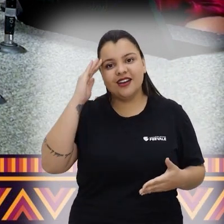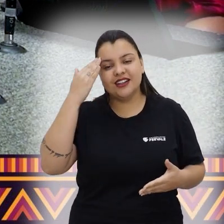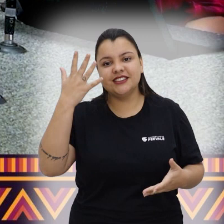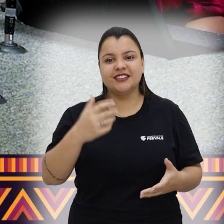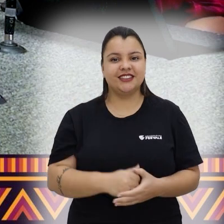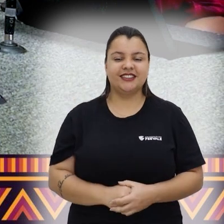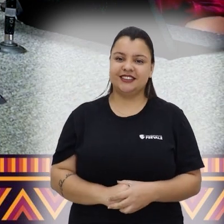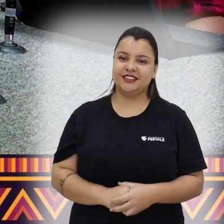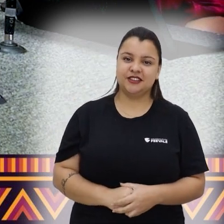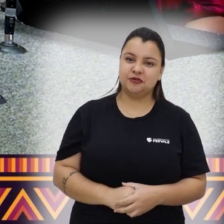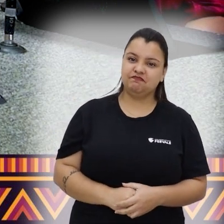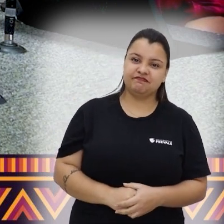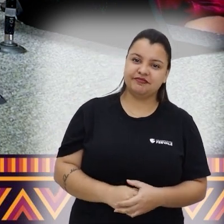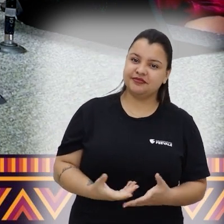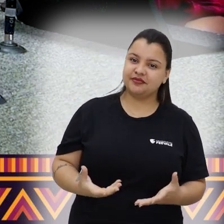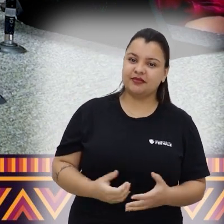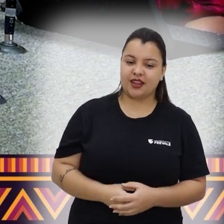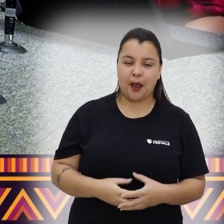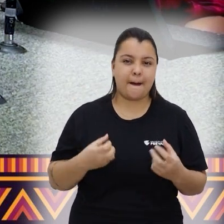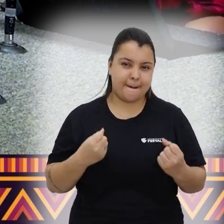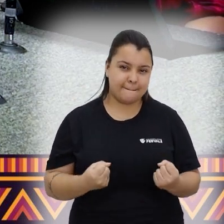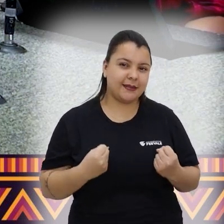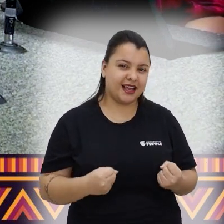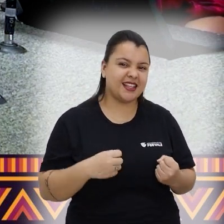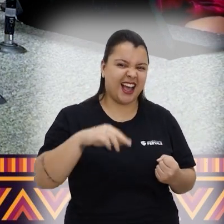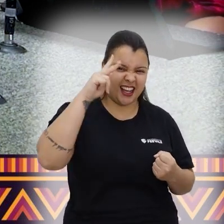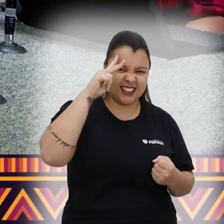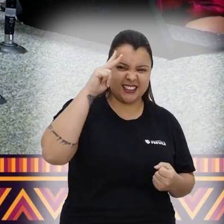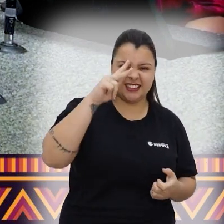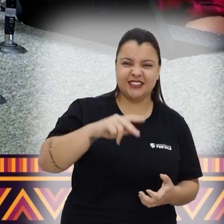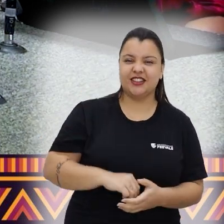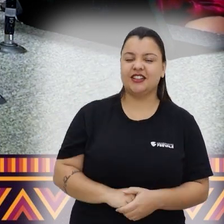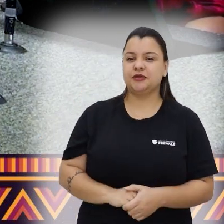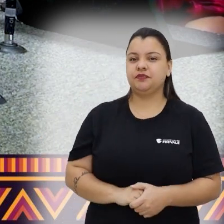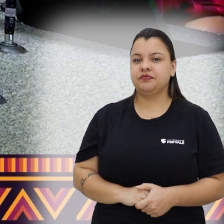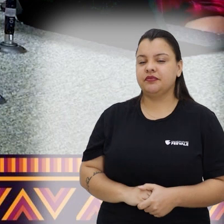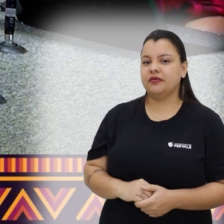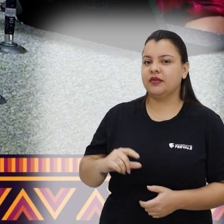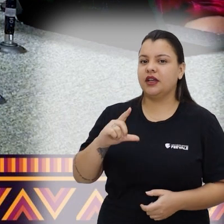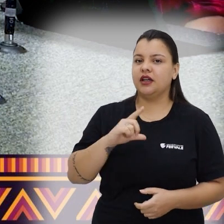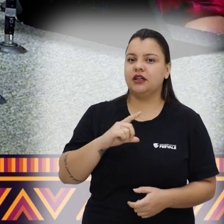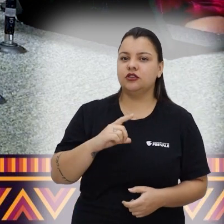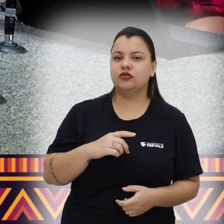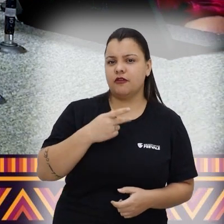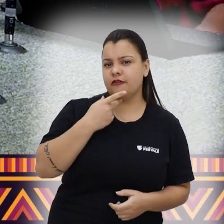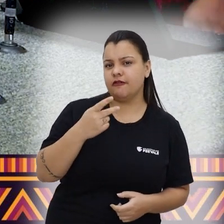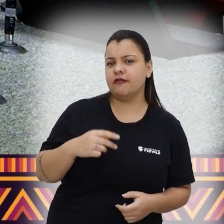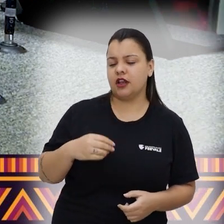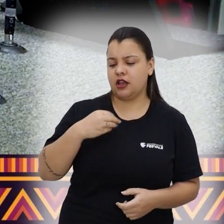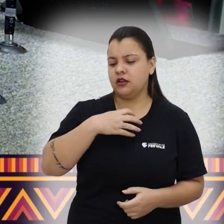legado preço. É pesado. Não, É pesado. é pesado. Não tem preço, É pesado, cara. Eu realmente. tive uma situação, vou contar uma situação minha rapidinho,